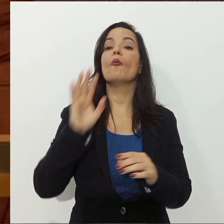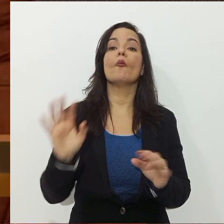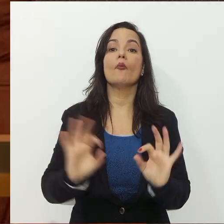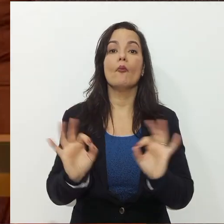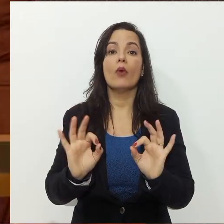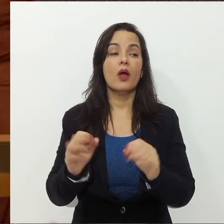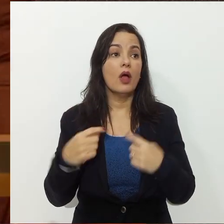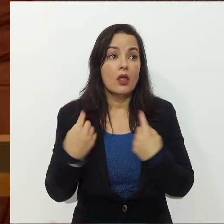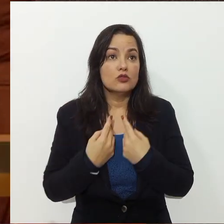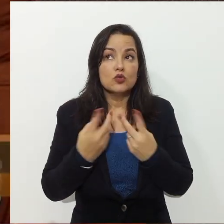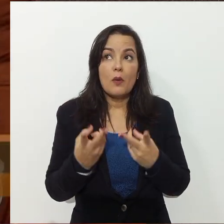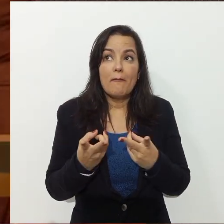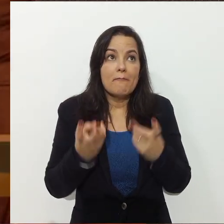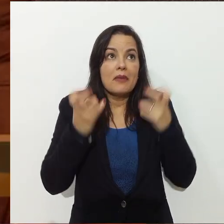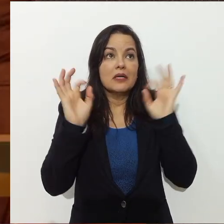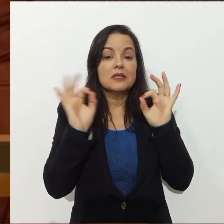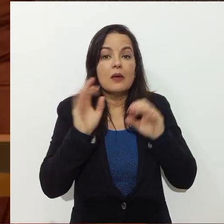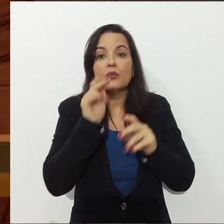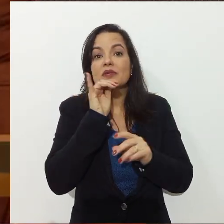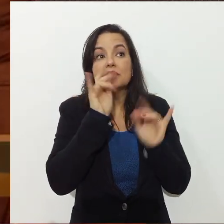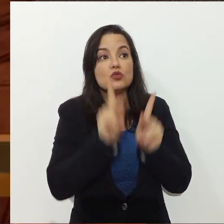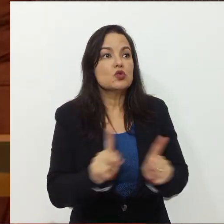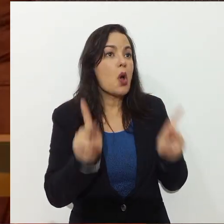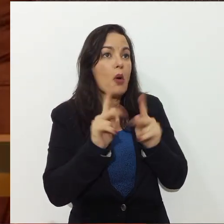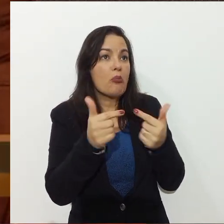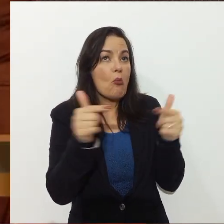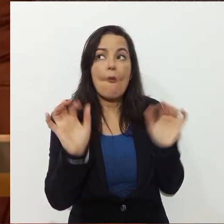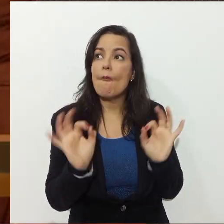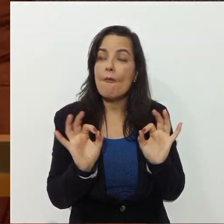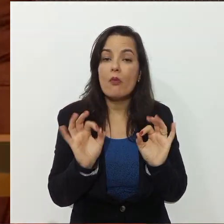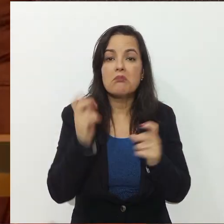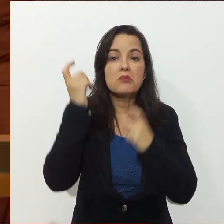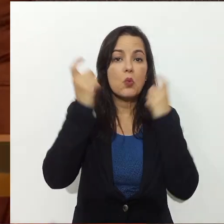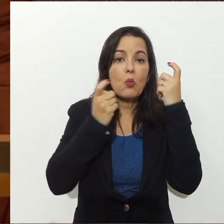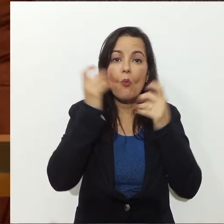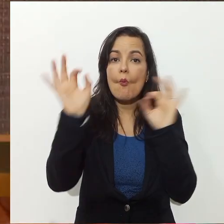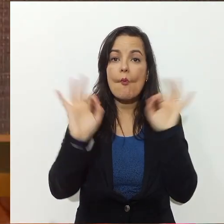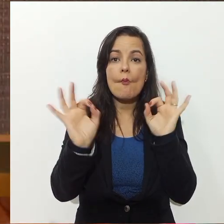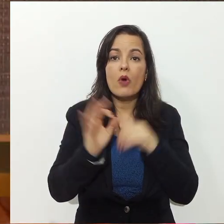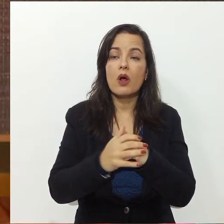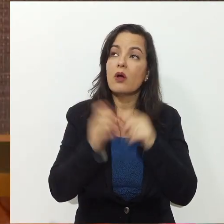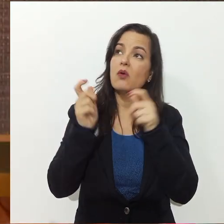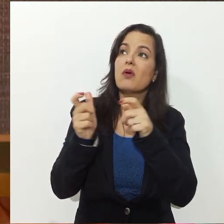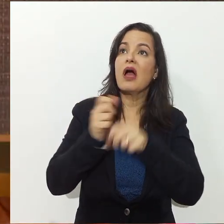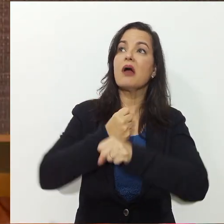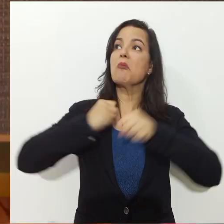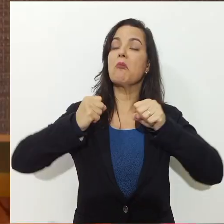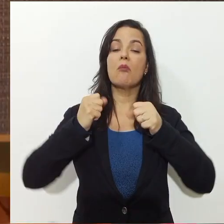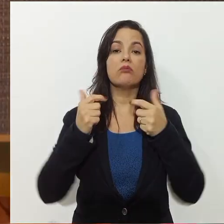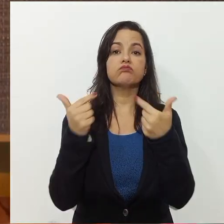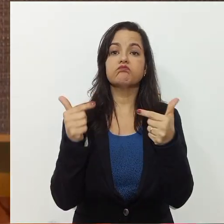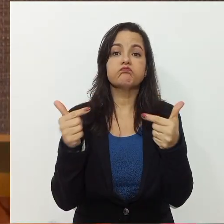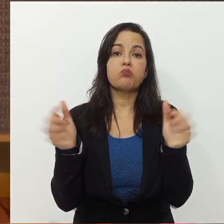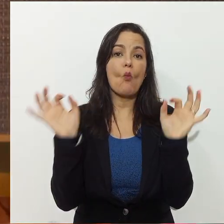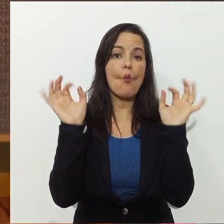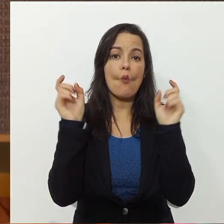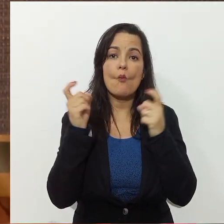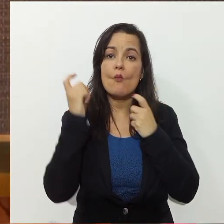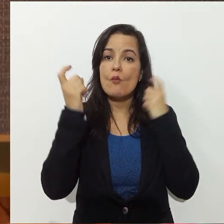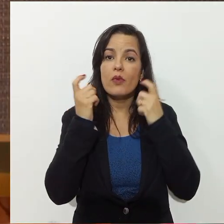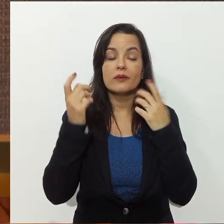shoppings, em grandes instituições, essa preocupação. Tem razão.